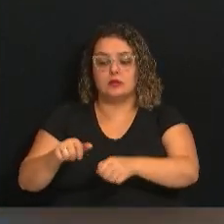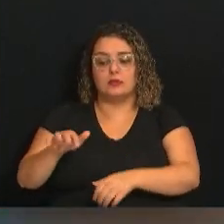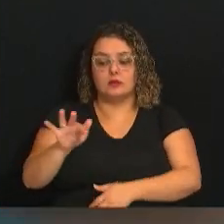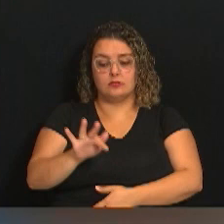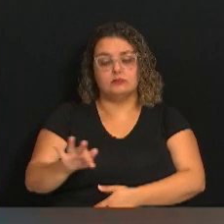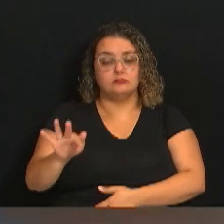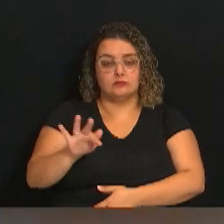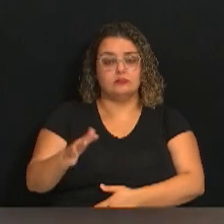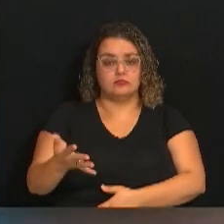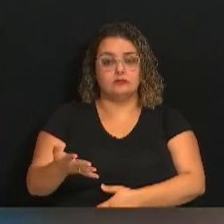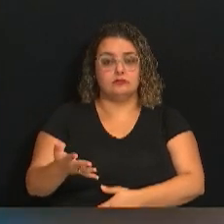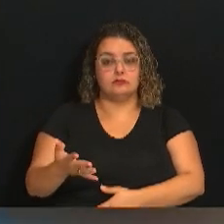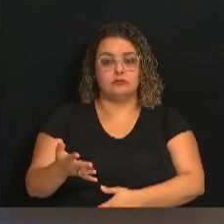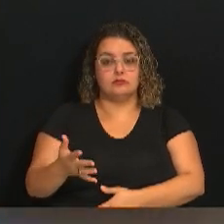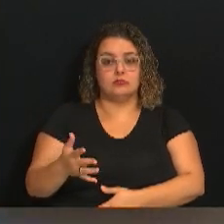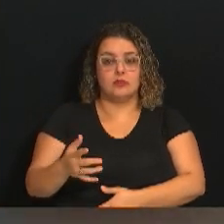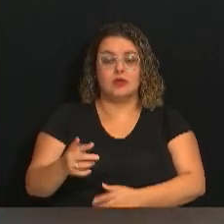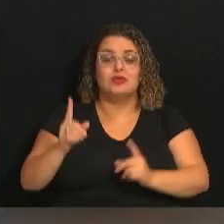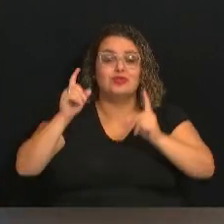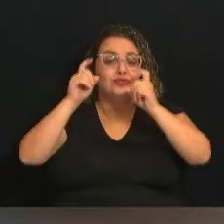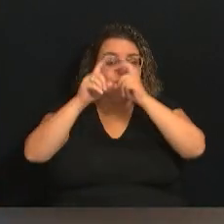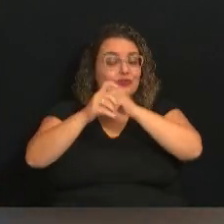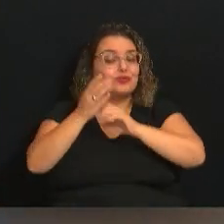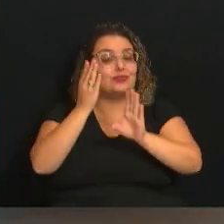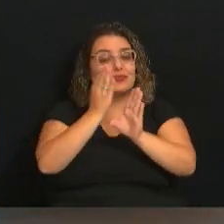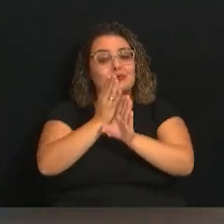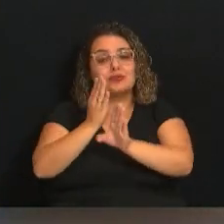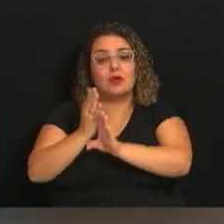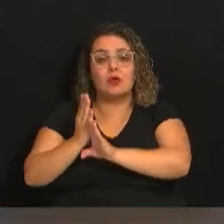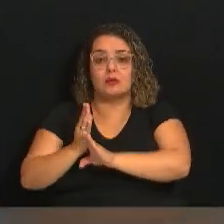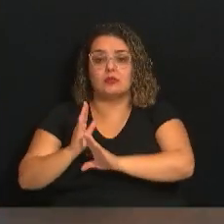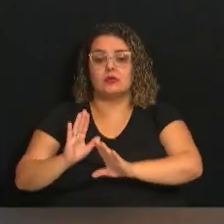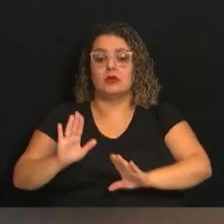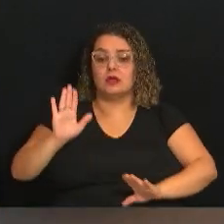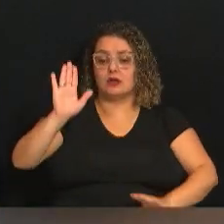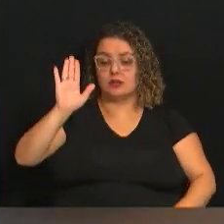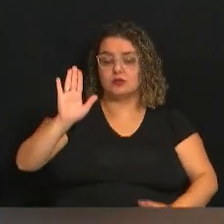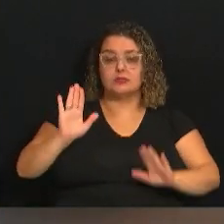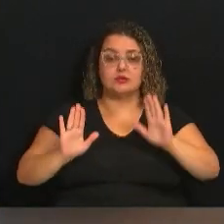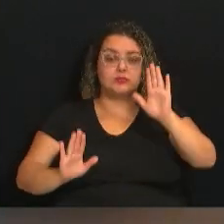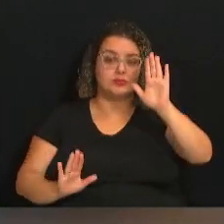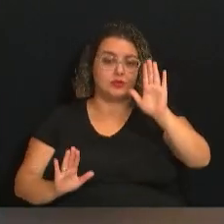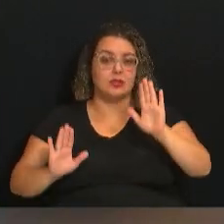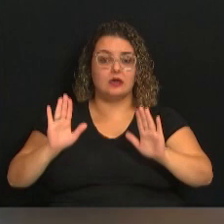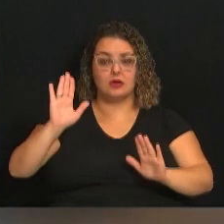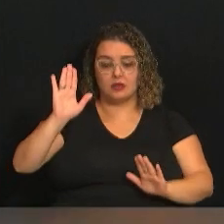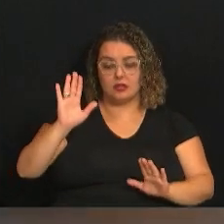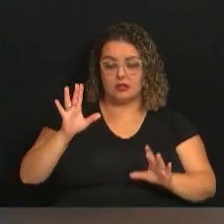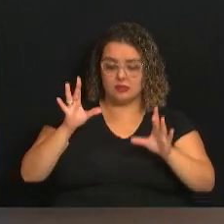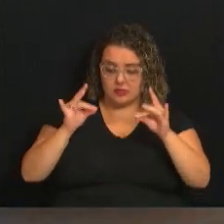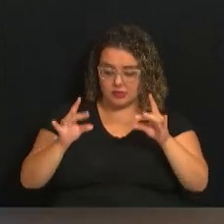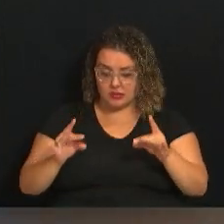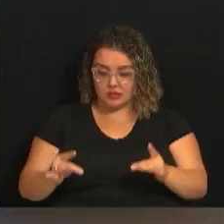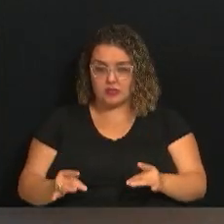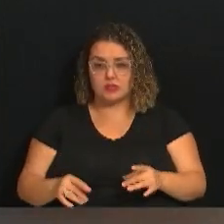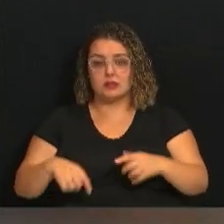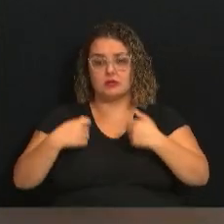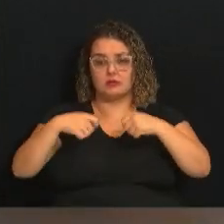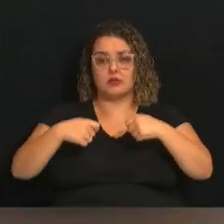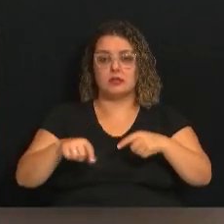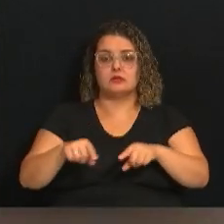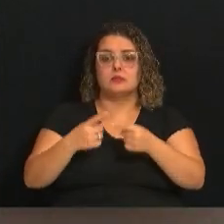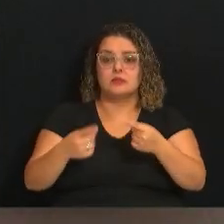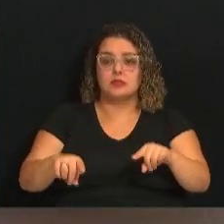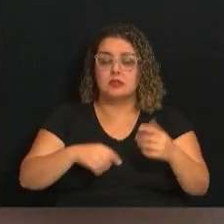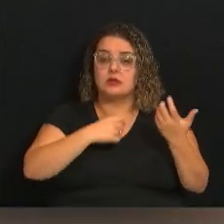até selecionar e encontrar candidatos com as experiências e qualificações necessárias para reger a orquestra.